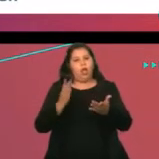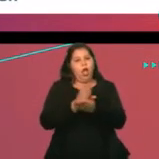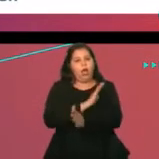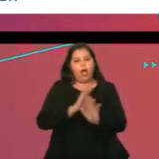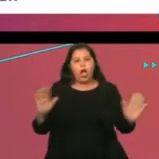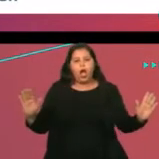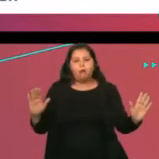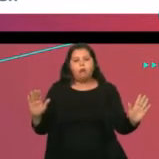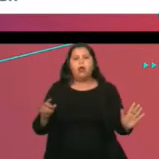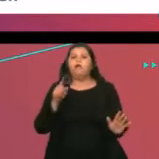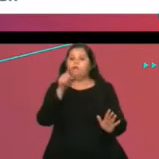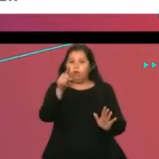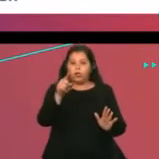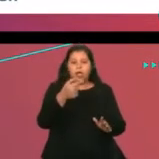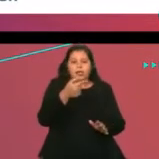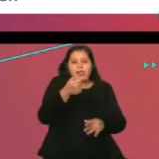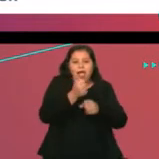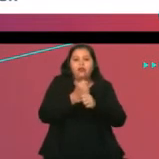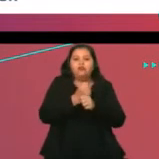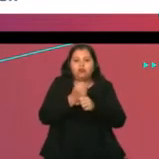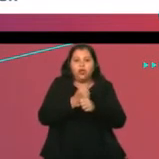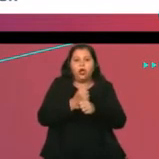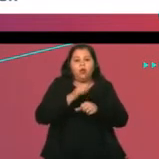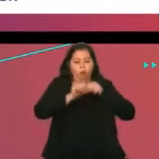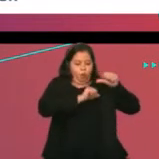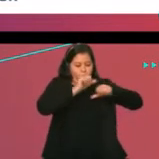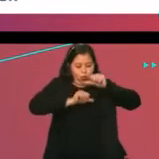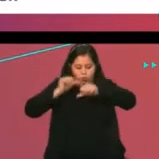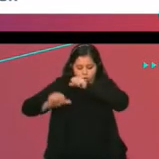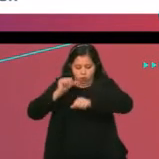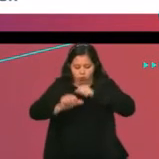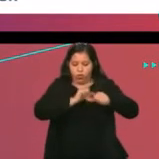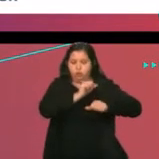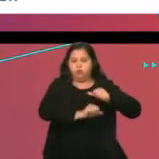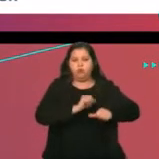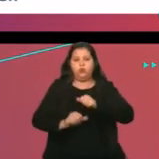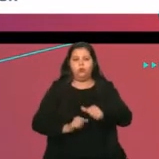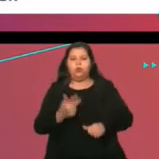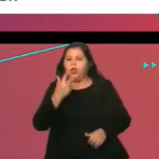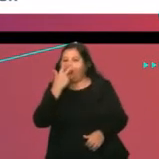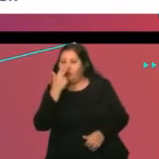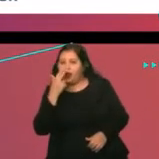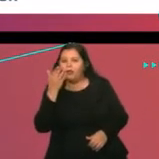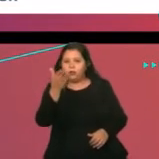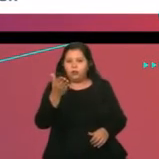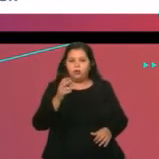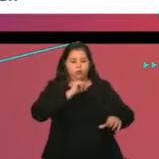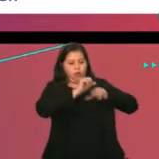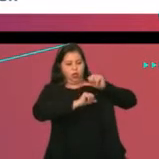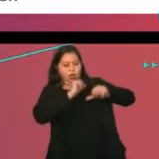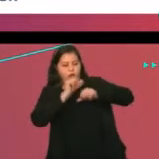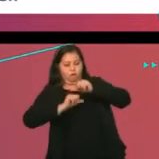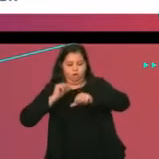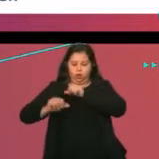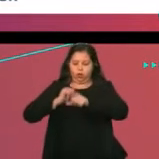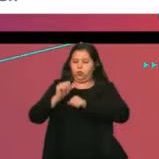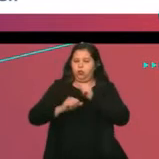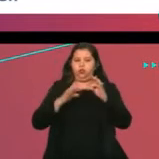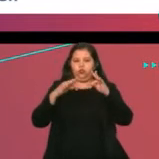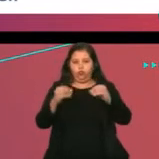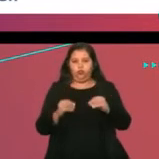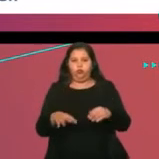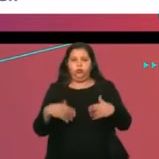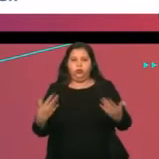vocês a casa das sete anos você renova todas as suas células É como se você fizesse uma xerox de você mesmo não então